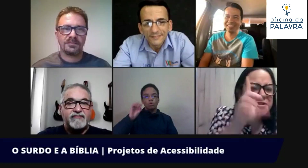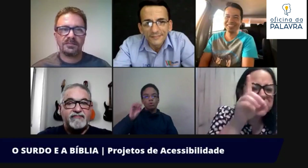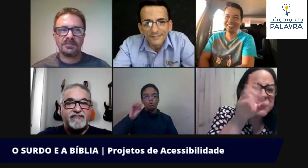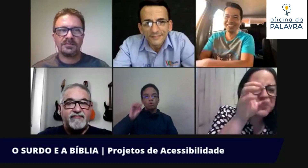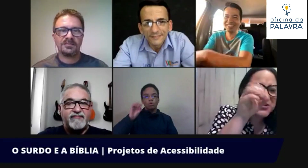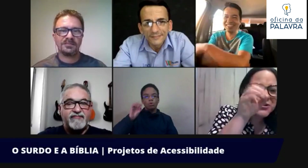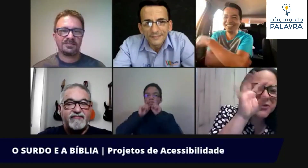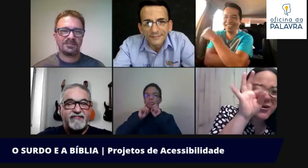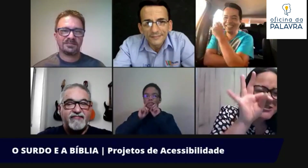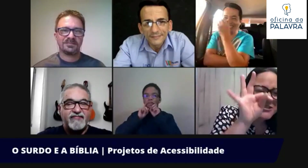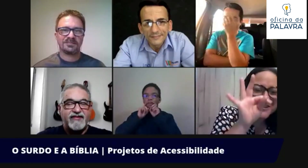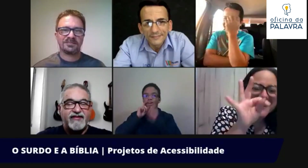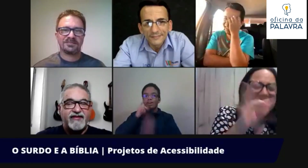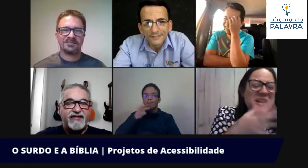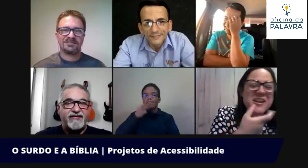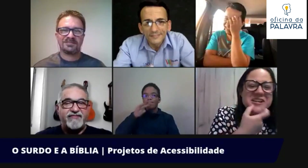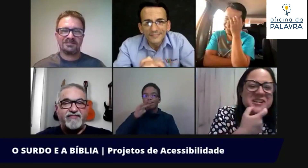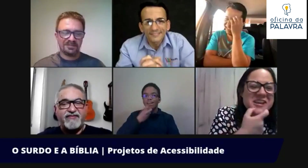DOT,